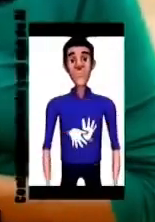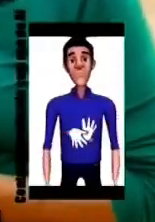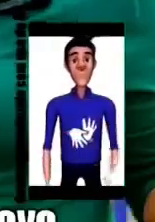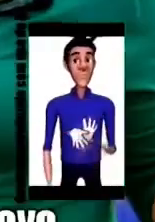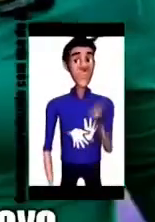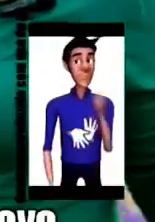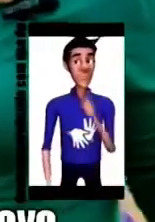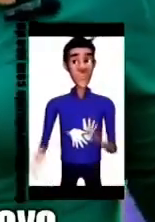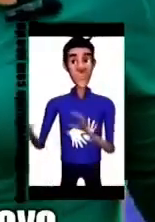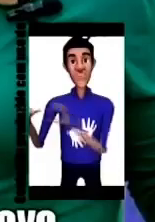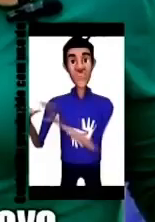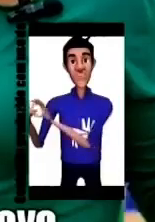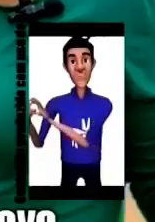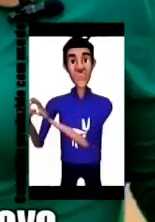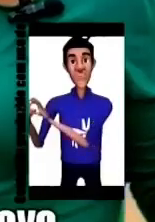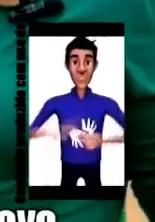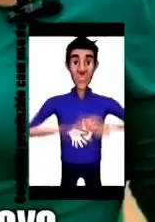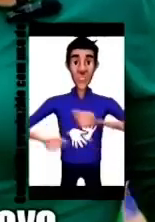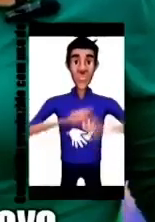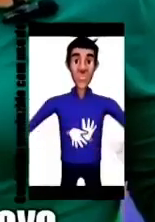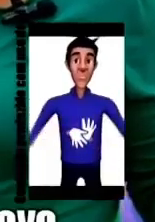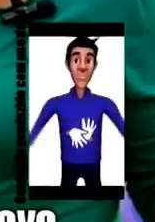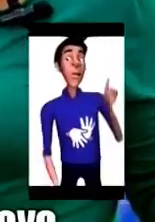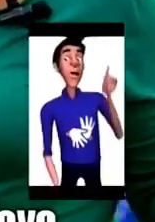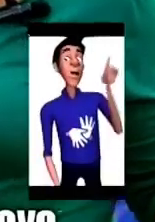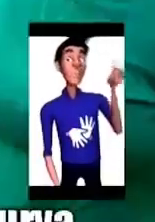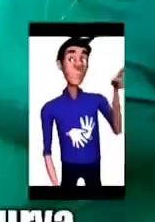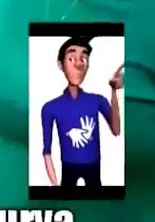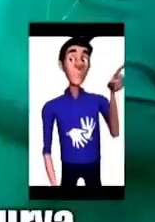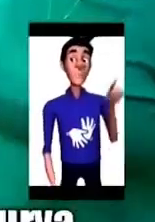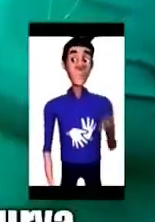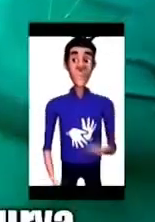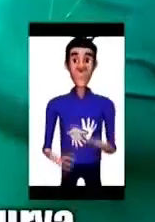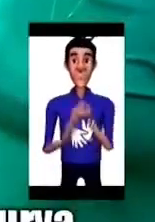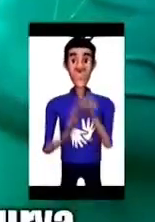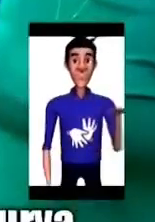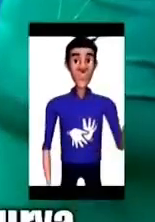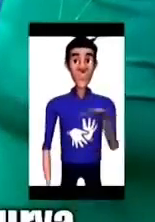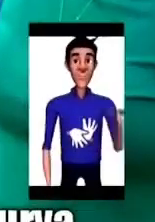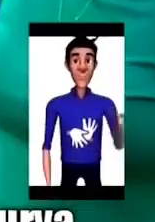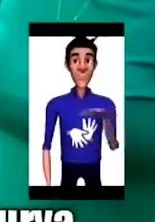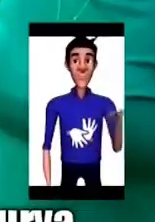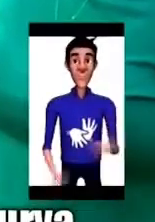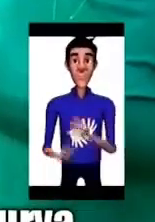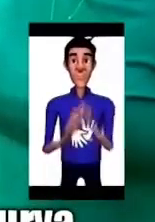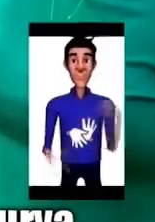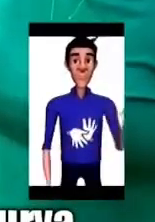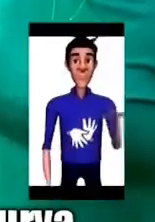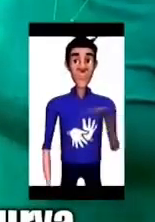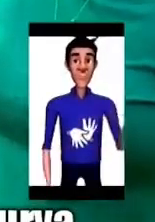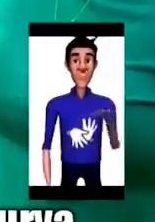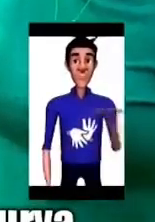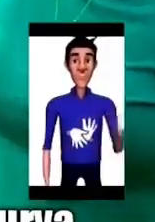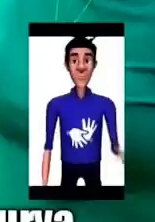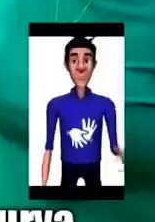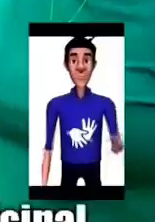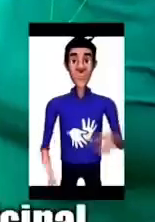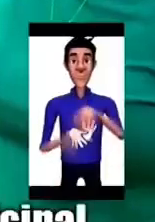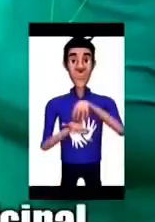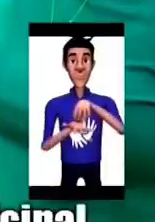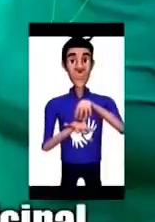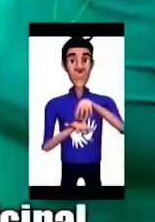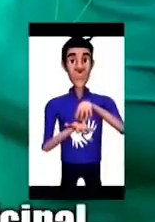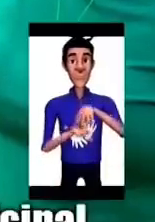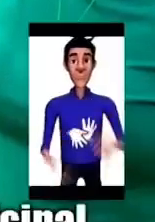Câmara? Aliás, eles estão ali pelo povo e para o povo. Como sempre, a nossa Câmara permanecia na curva. Então,